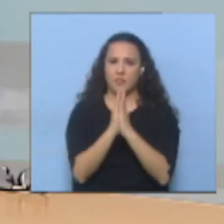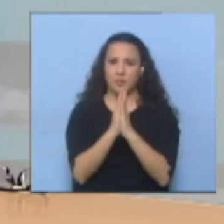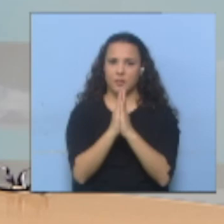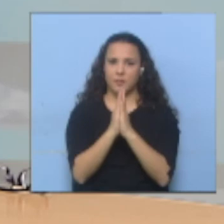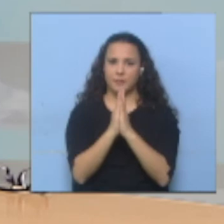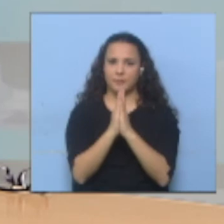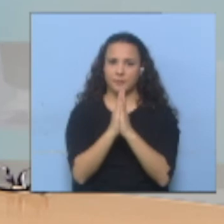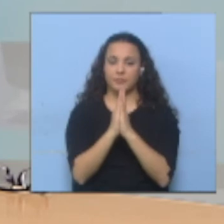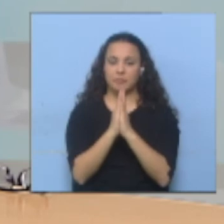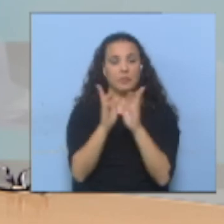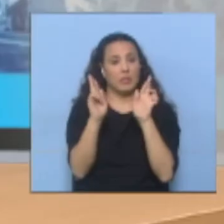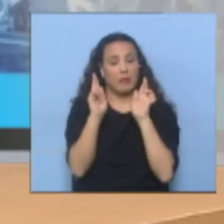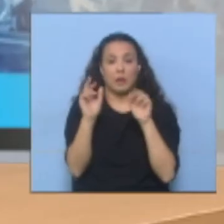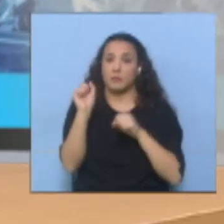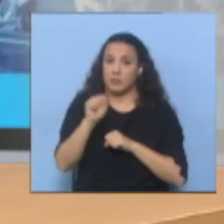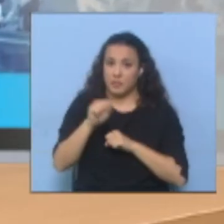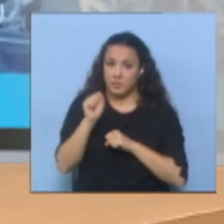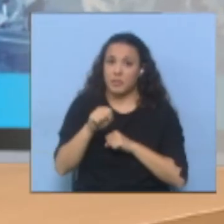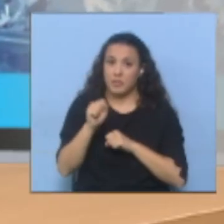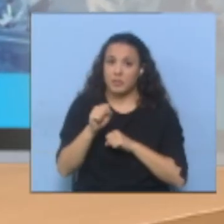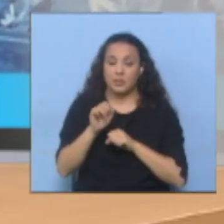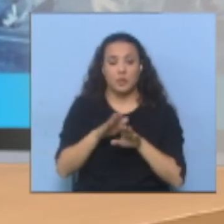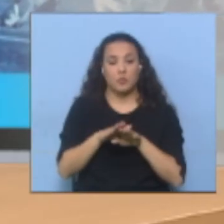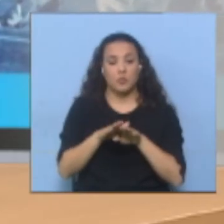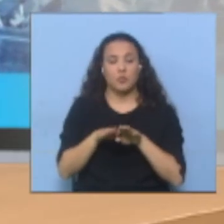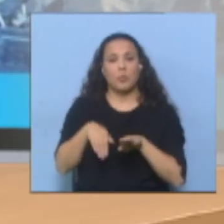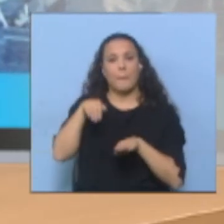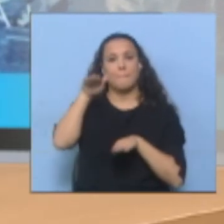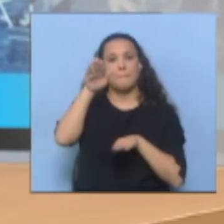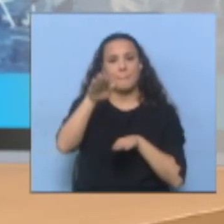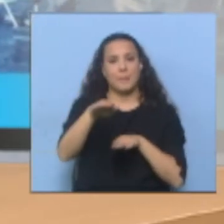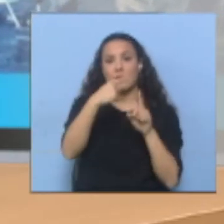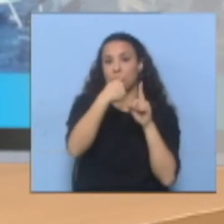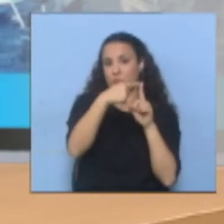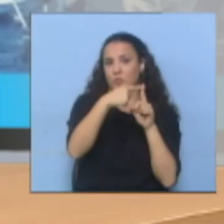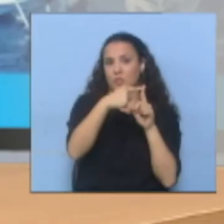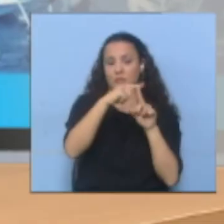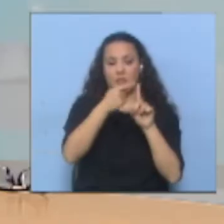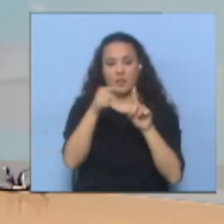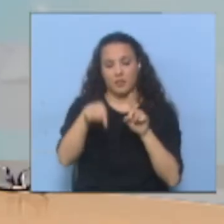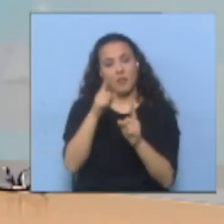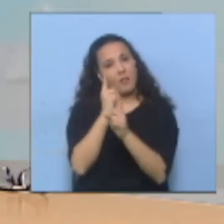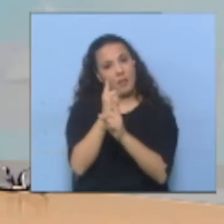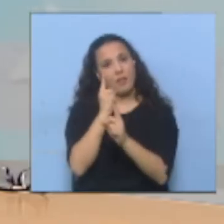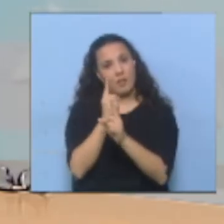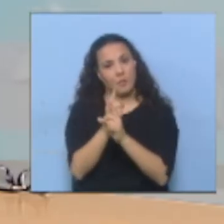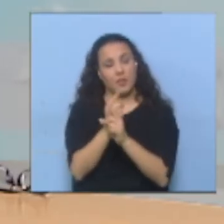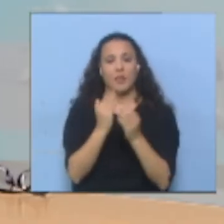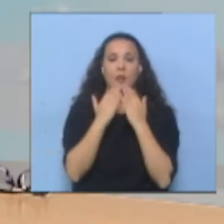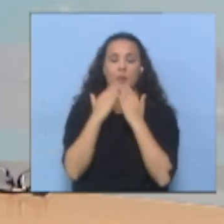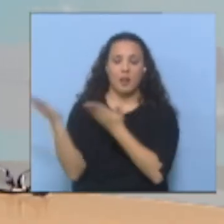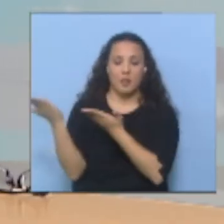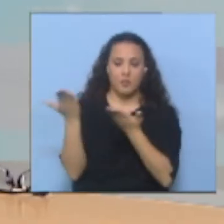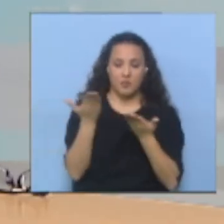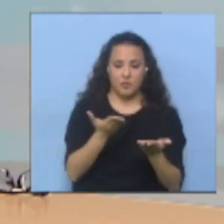esse bom acolhimento. Esperamos que sim, o salto tem sido positivo e esperamos que este ano também o seja. Muito bem, obrigadíssimo por ter estado aqui. Obrigada eu. Reis,